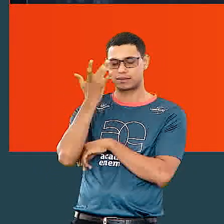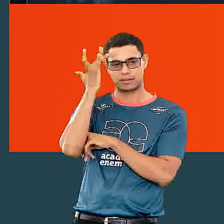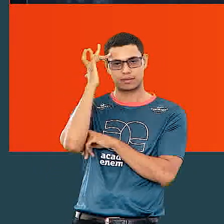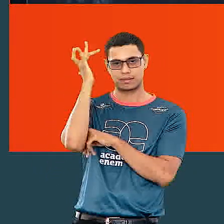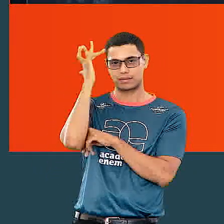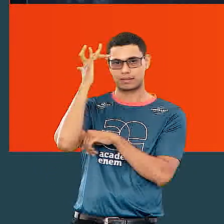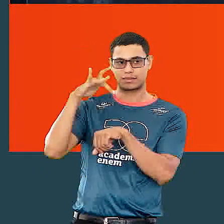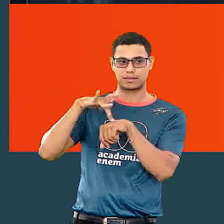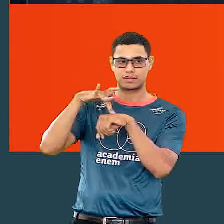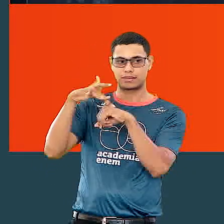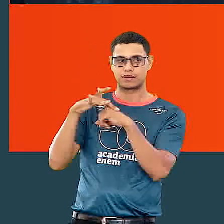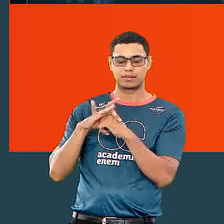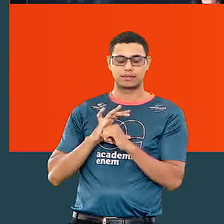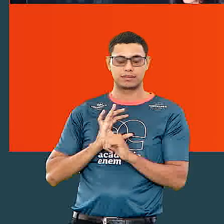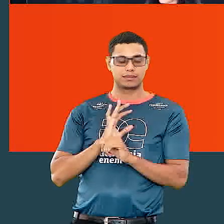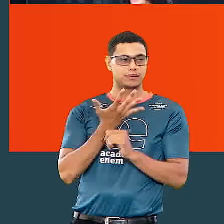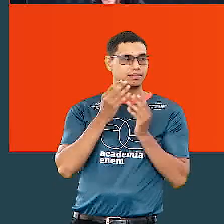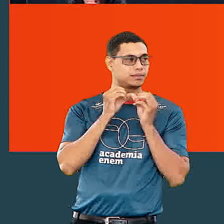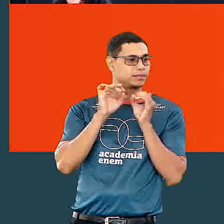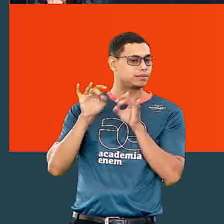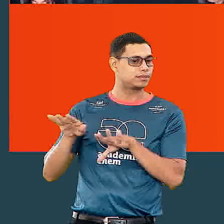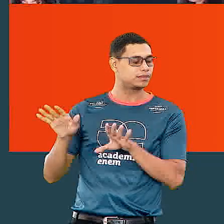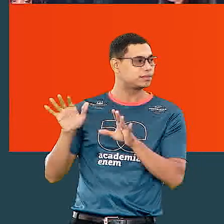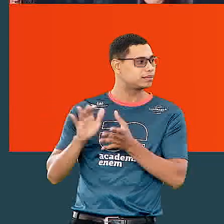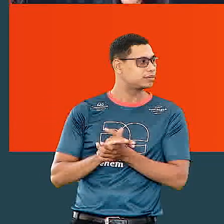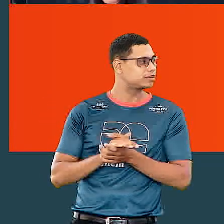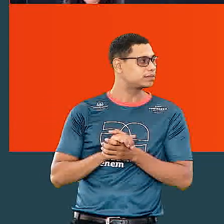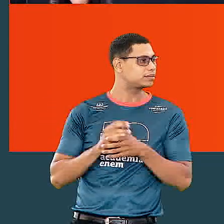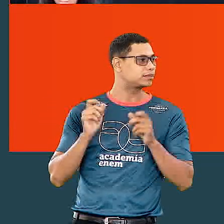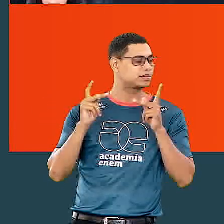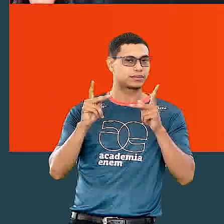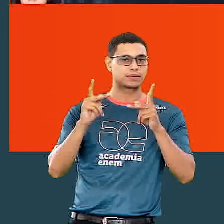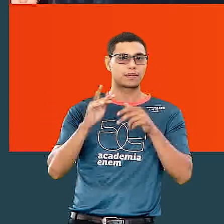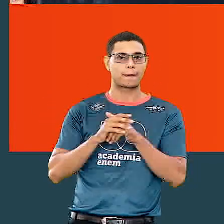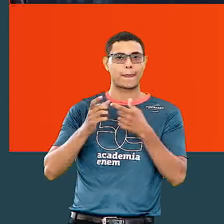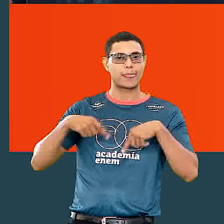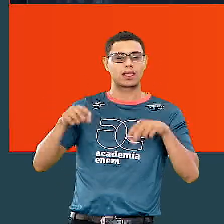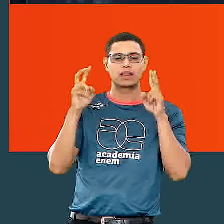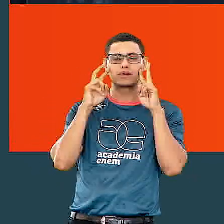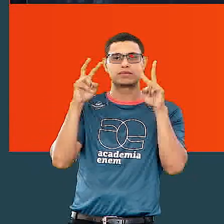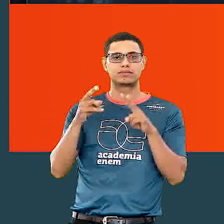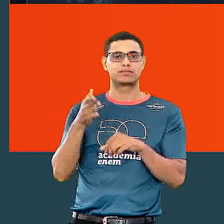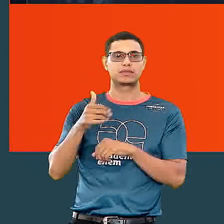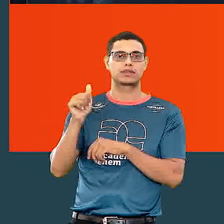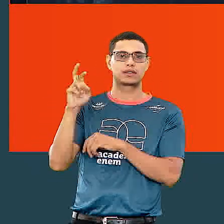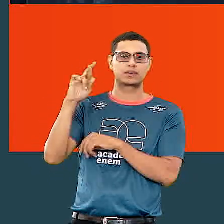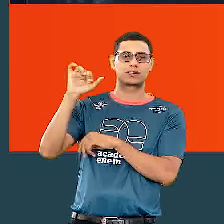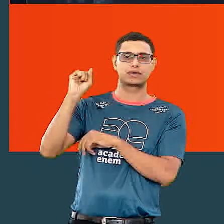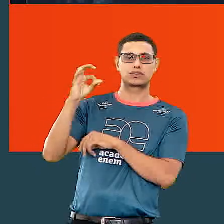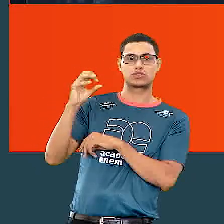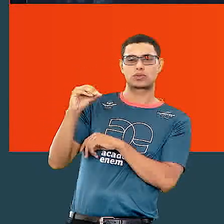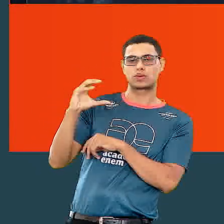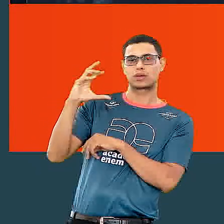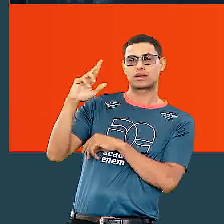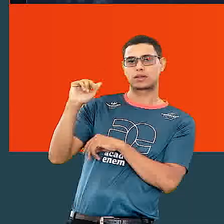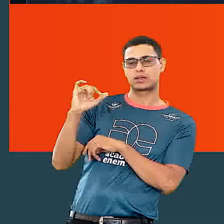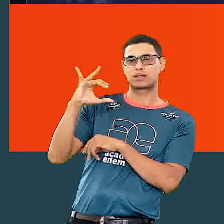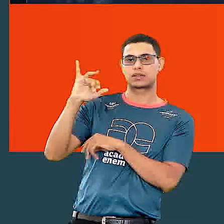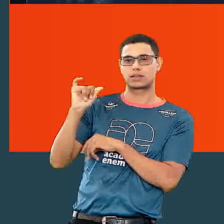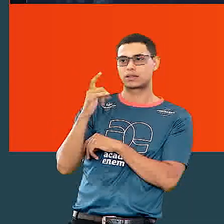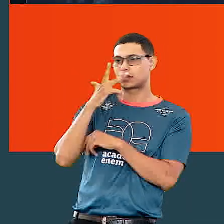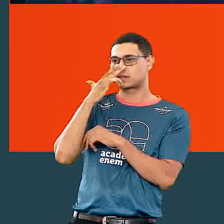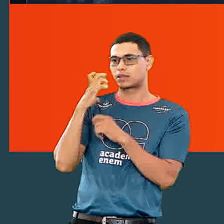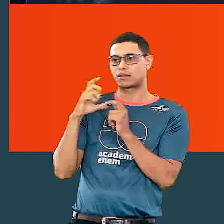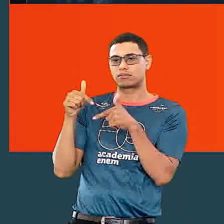Dá muito ódio. Dá não, bora. Aí vai, ó negada. Tu já viu a aristocracia querendo saber de mérito? Quer não, mano. Porque se fosse